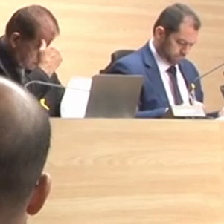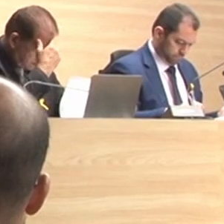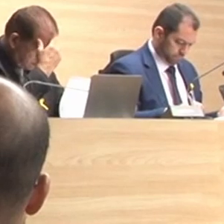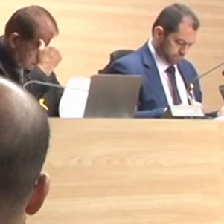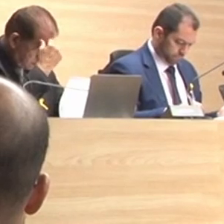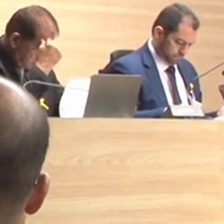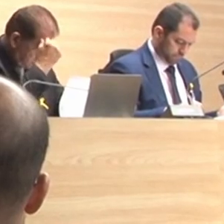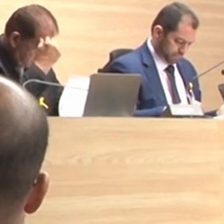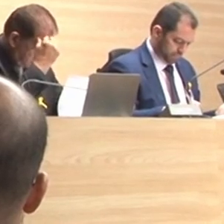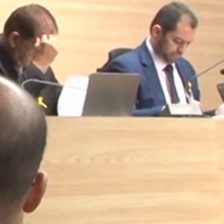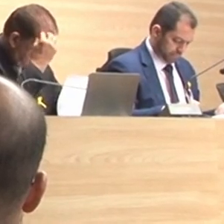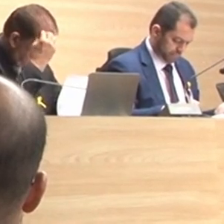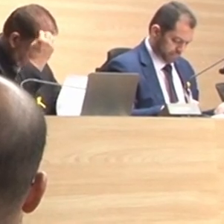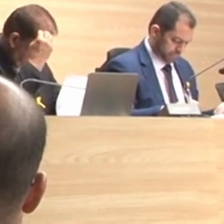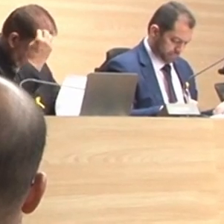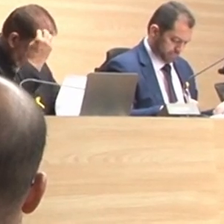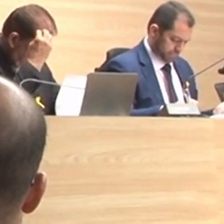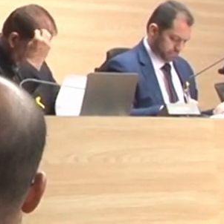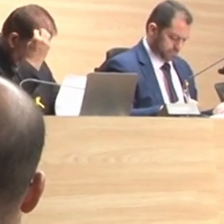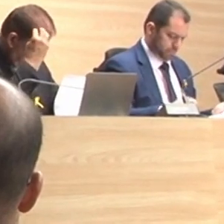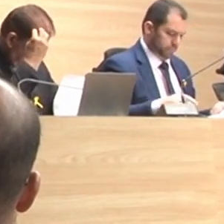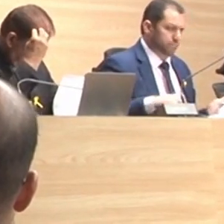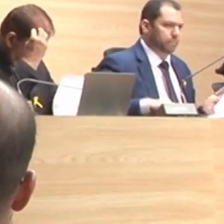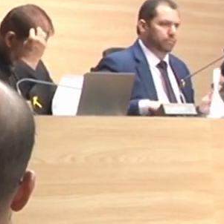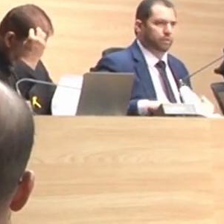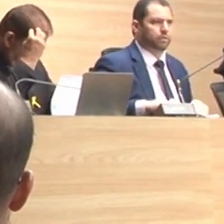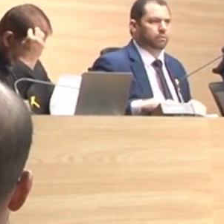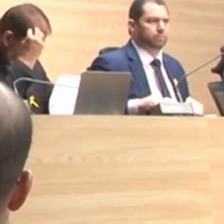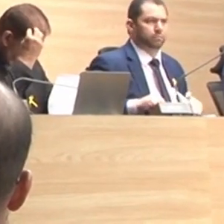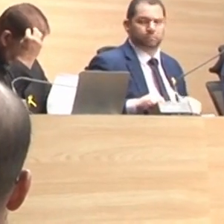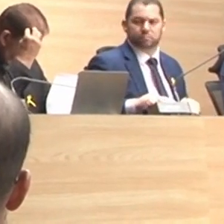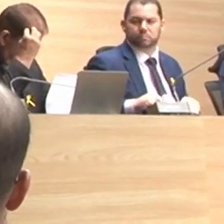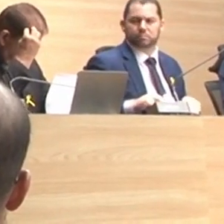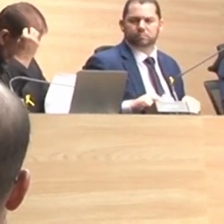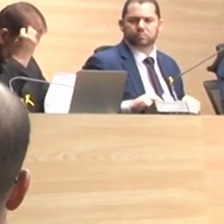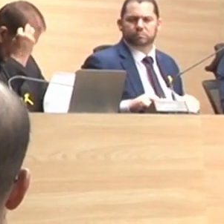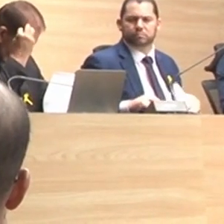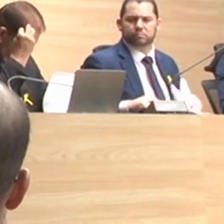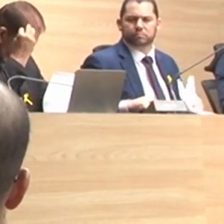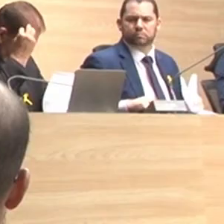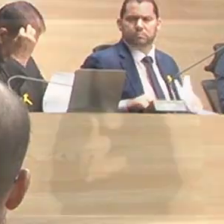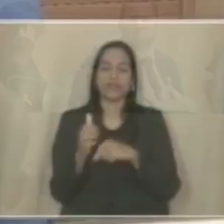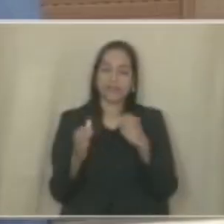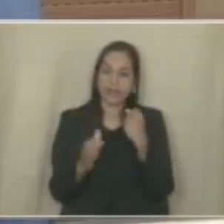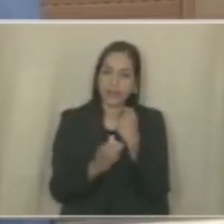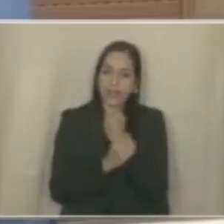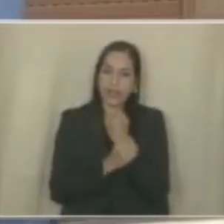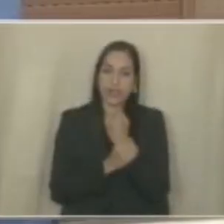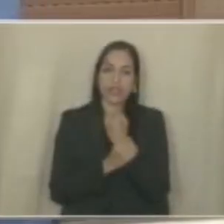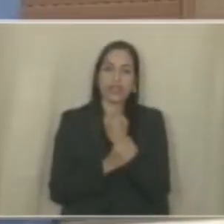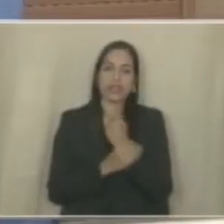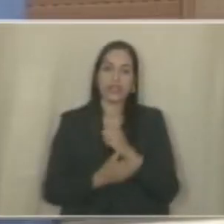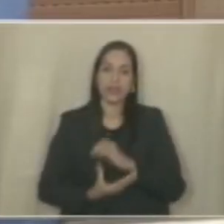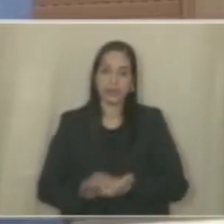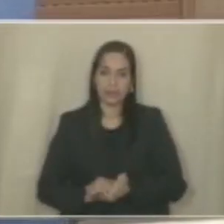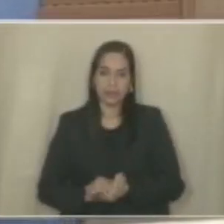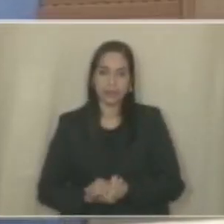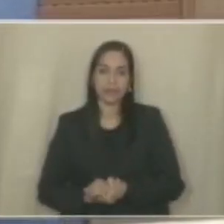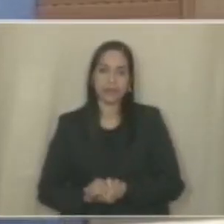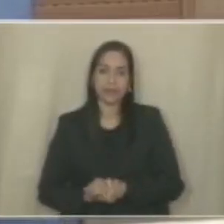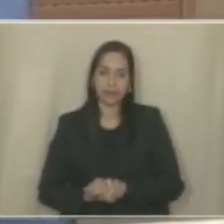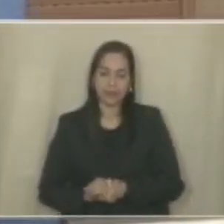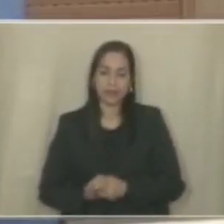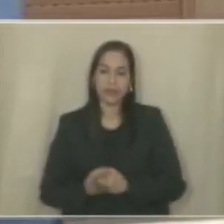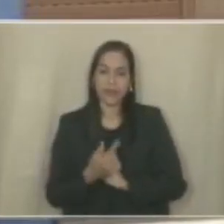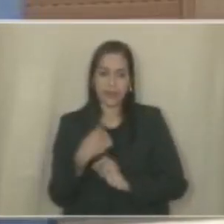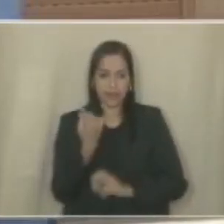31 anos ocorrido na última semana após uma briga de trânsito no bairro de peixinhos em Olinda não tem como a gente ficar omisso